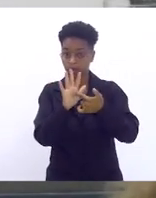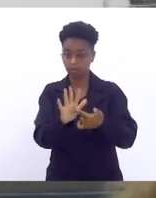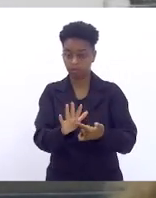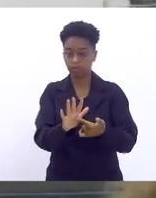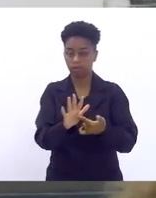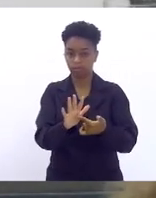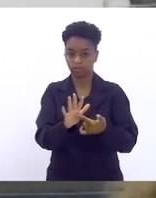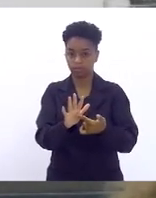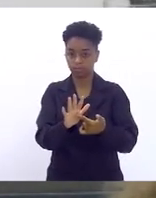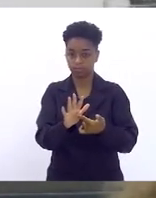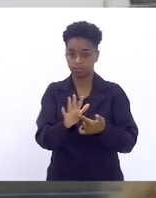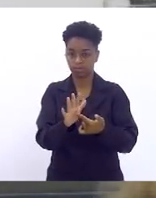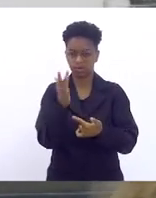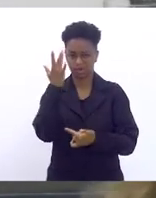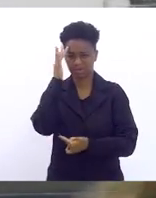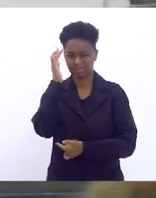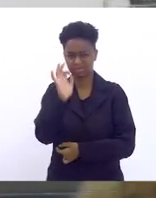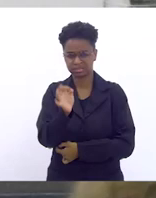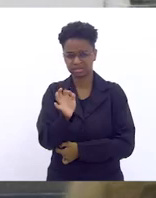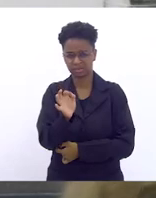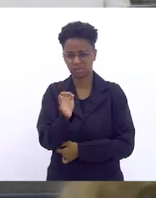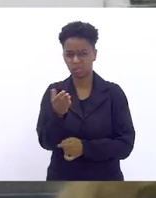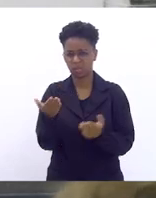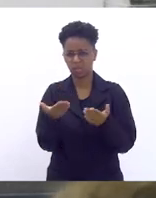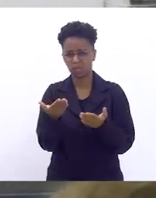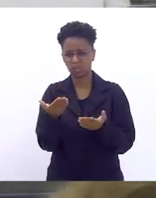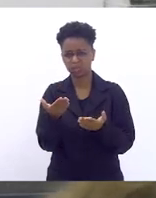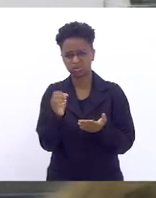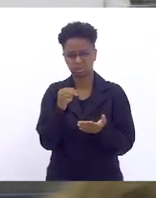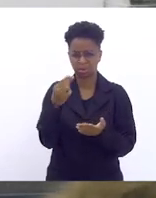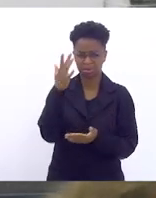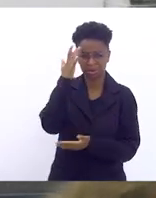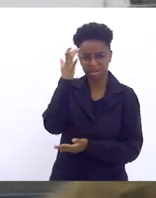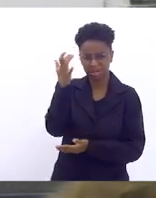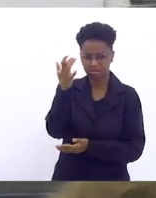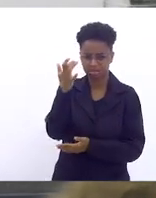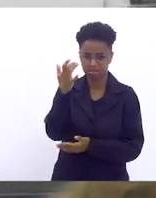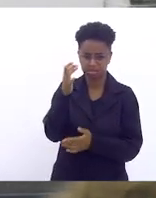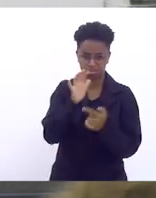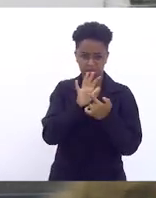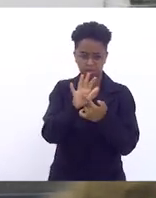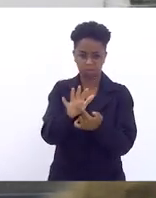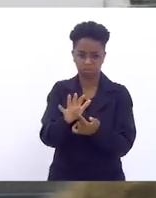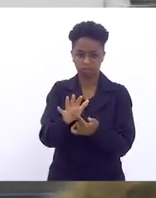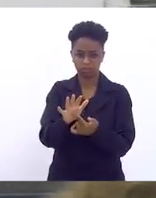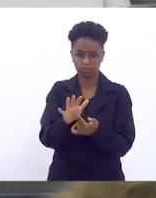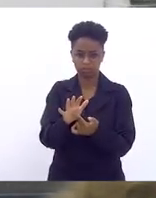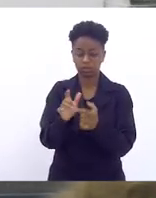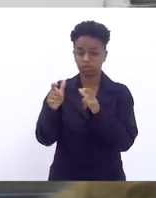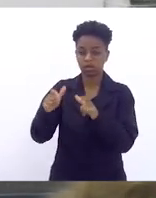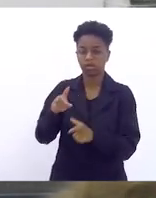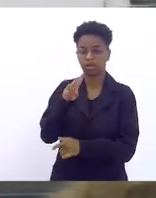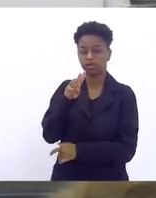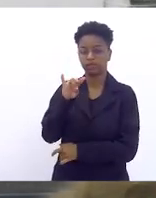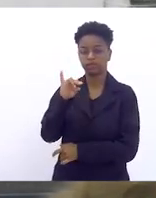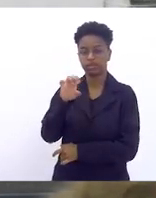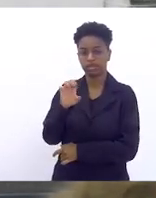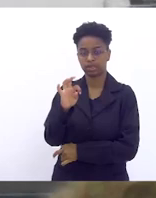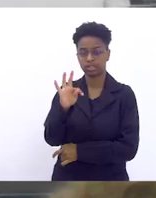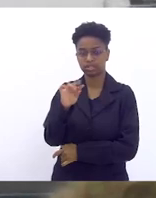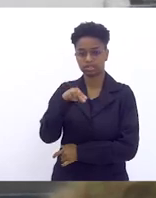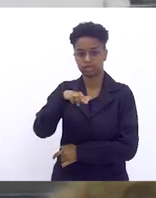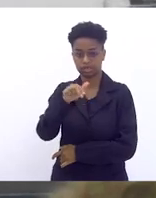acho se não me falha a memória se é hoje ou amanhã na no Vietnã como